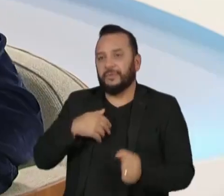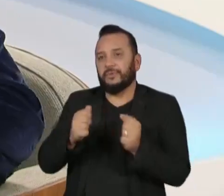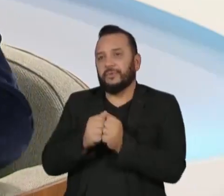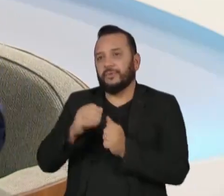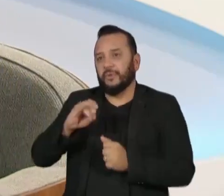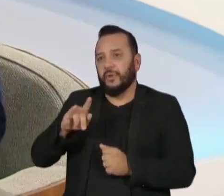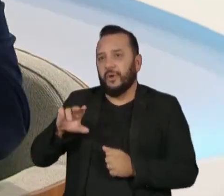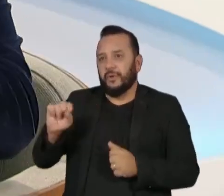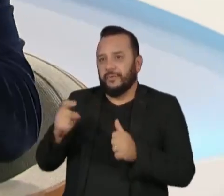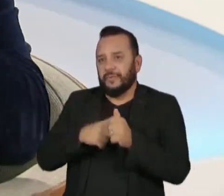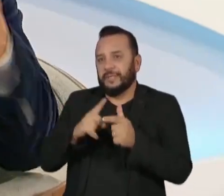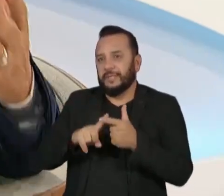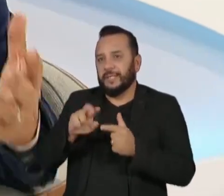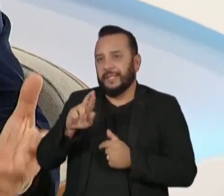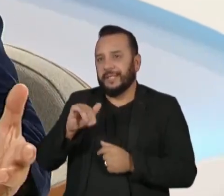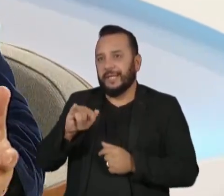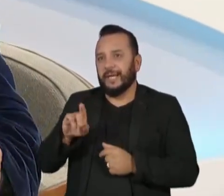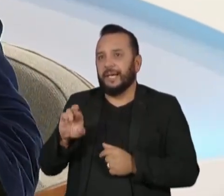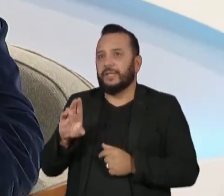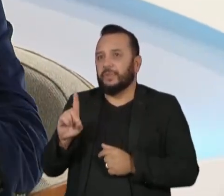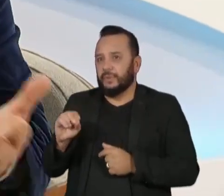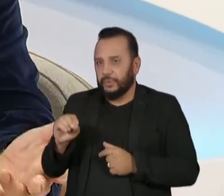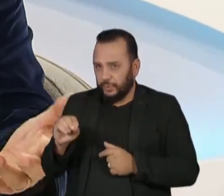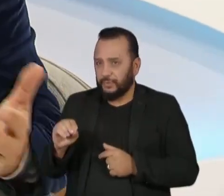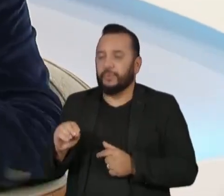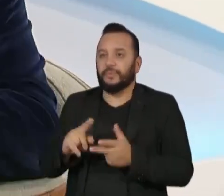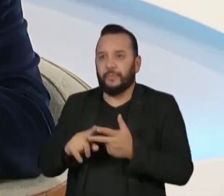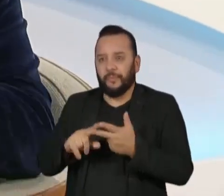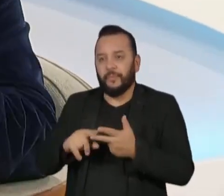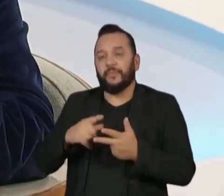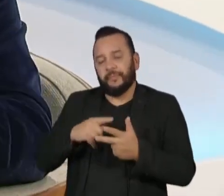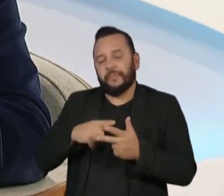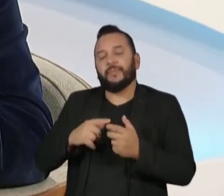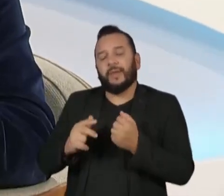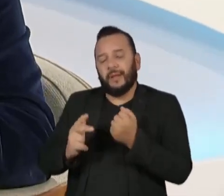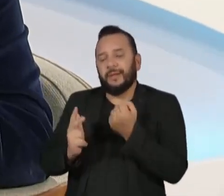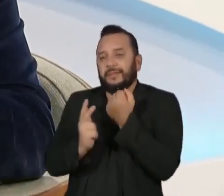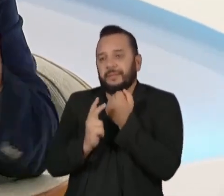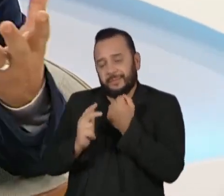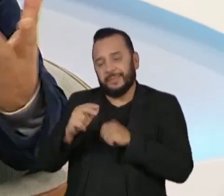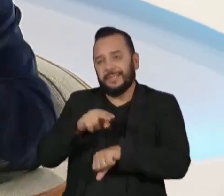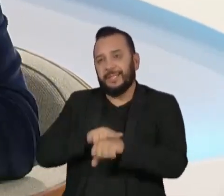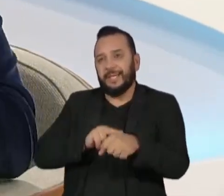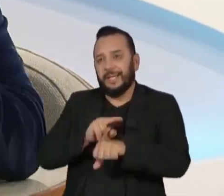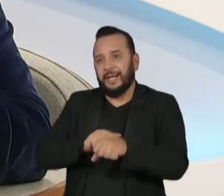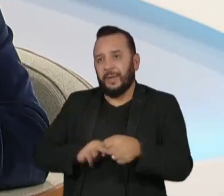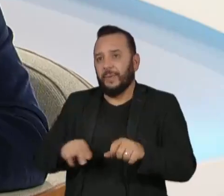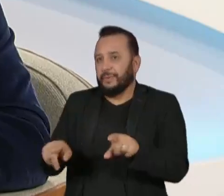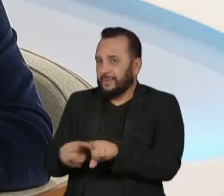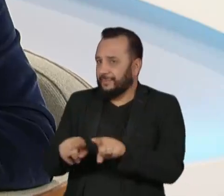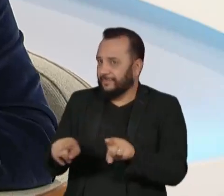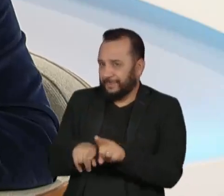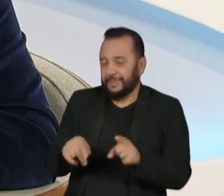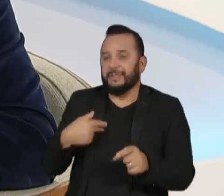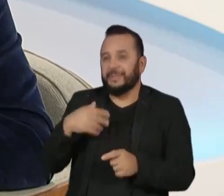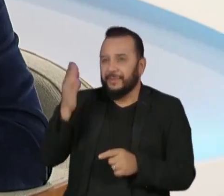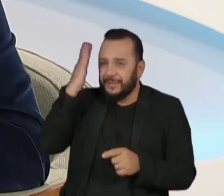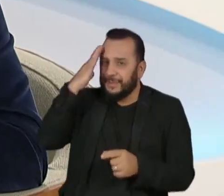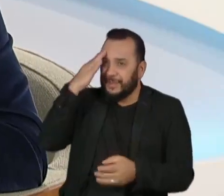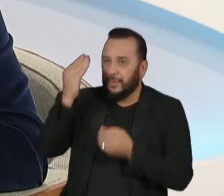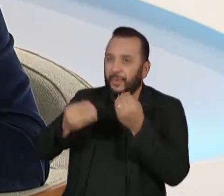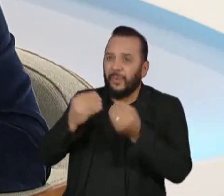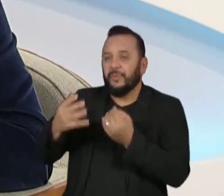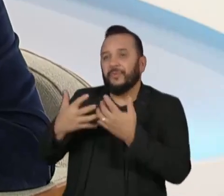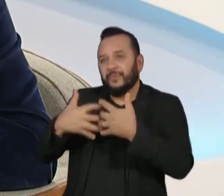Rossi, Ricardo Couto, queridíssimos colegas, Leão Serva, enfim, eu sei como funciona